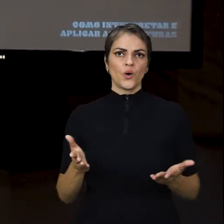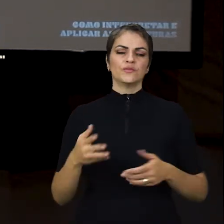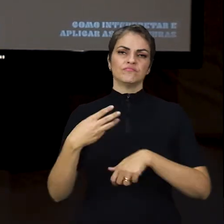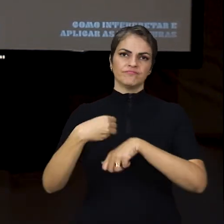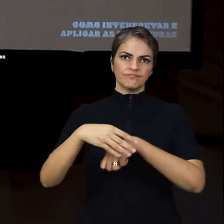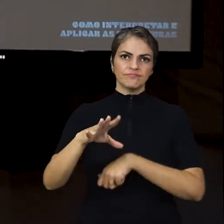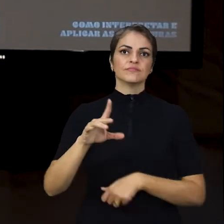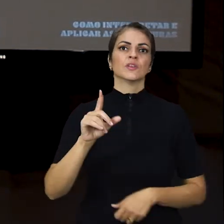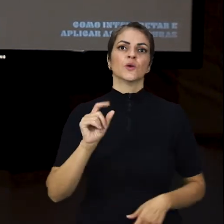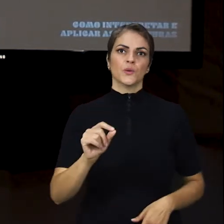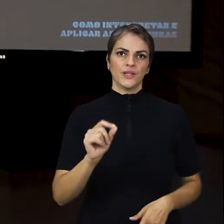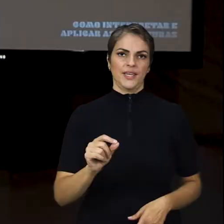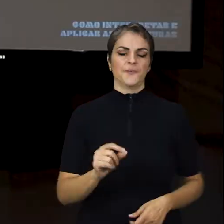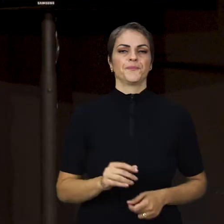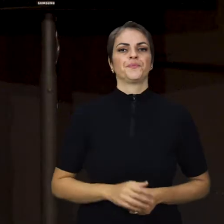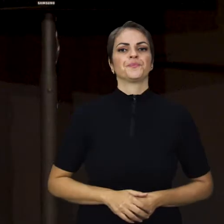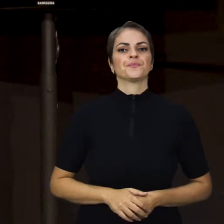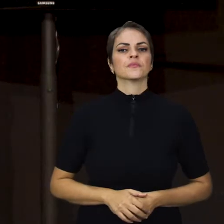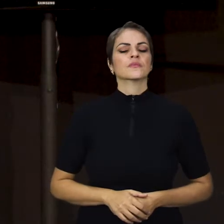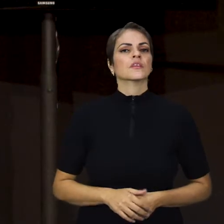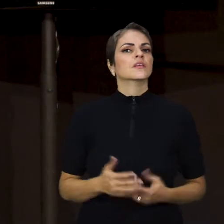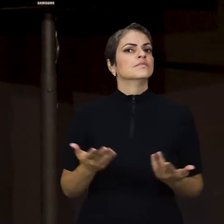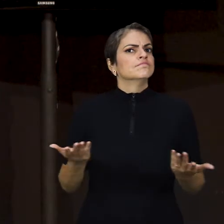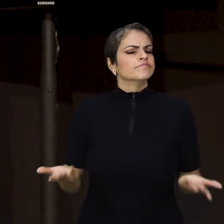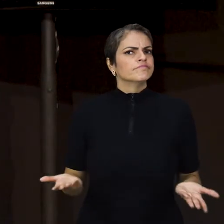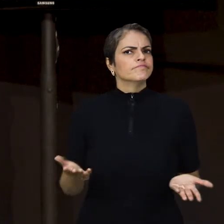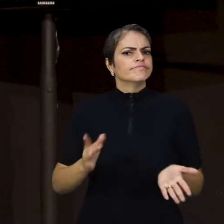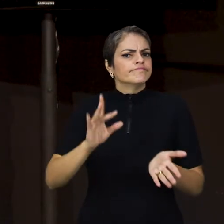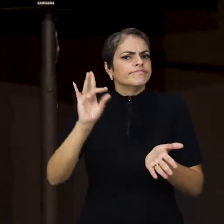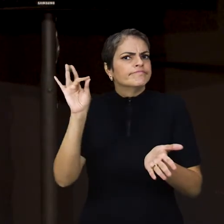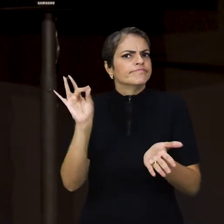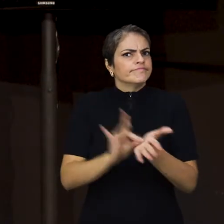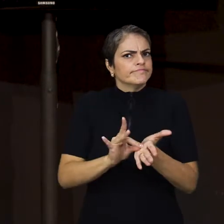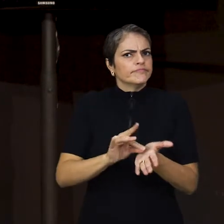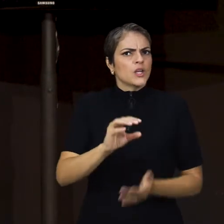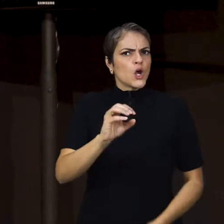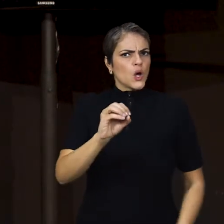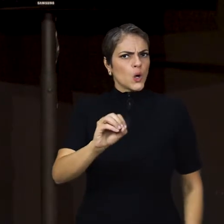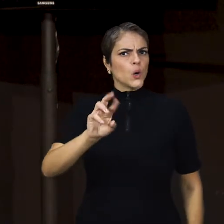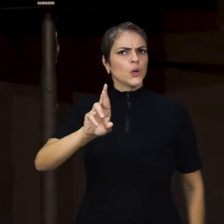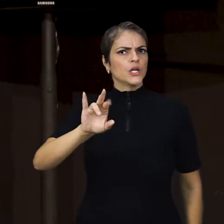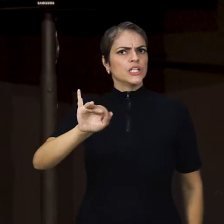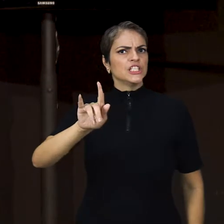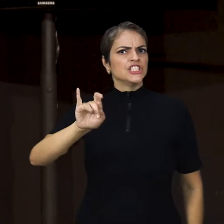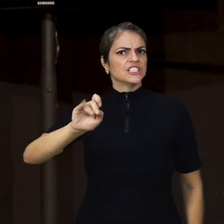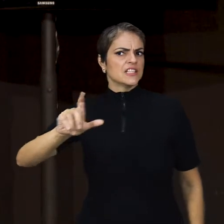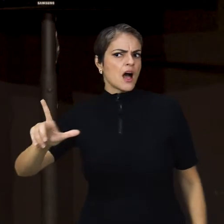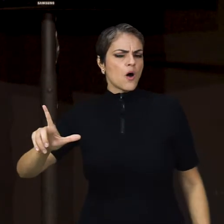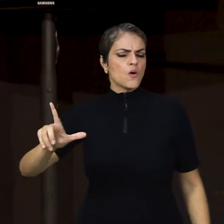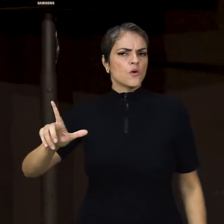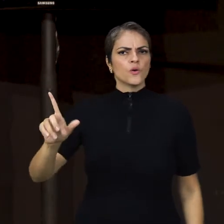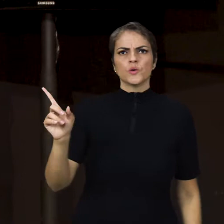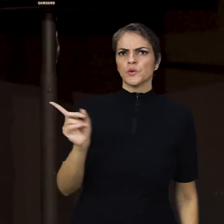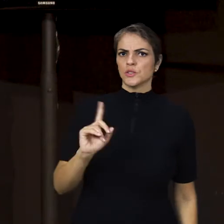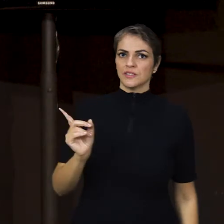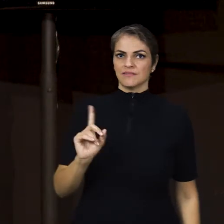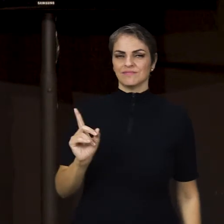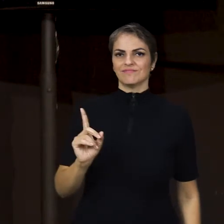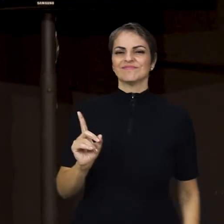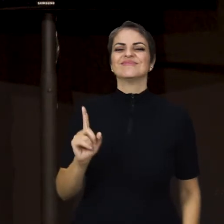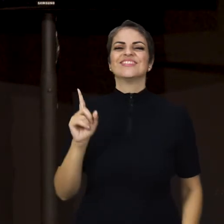risco da originalidade. O que eu quero dizer quando eu digo que há o risco de